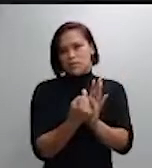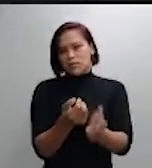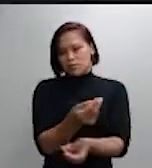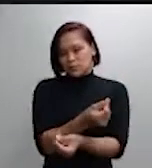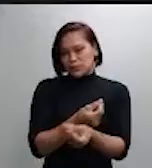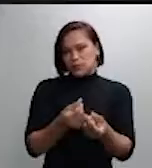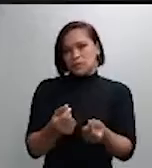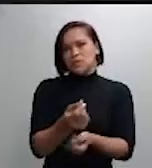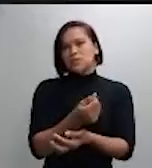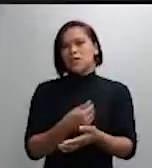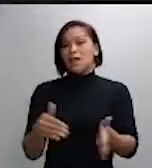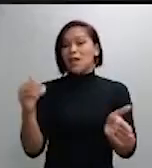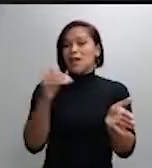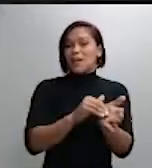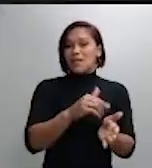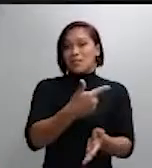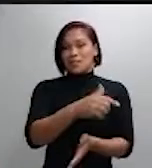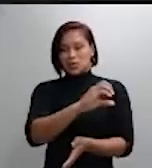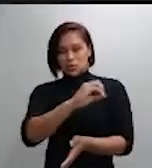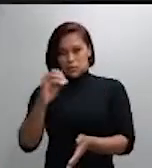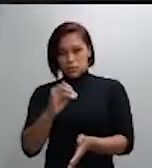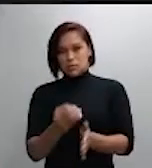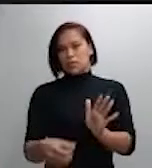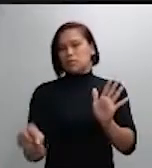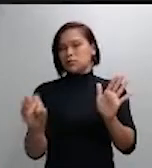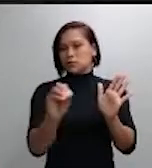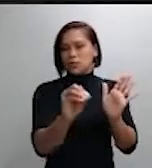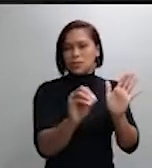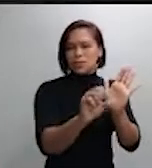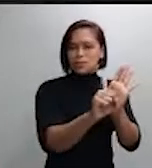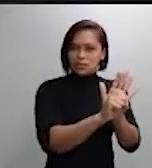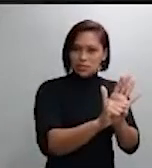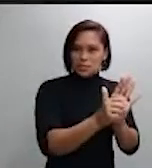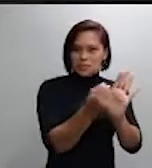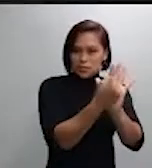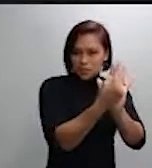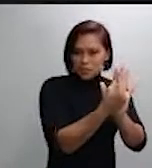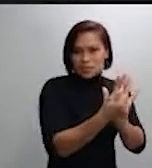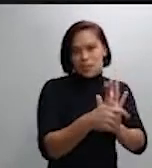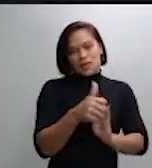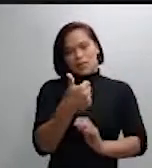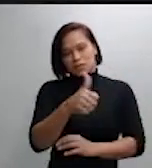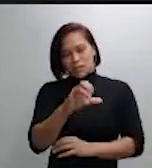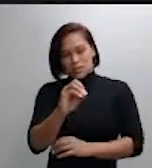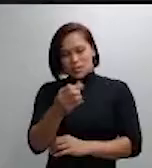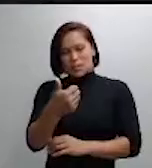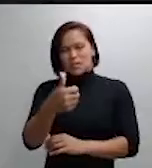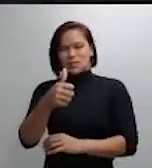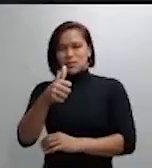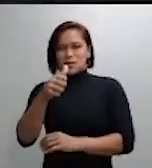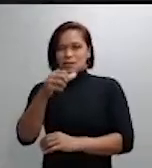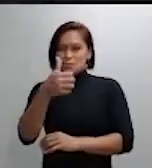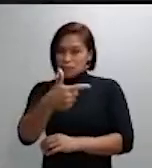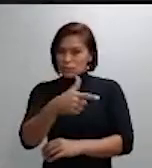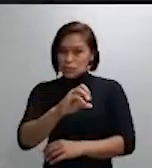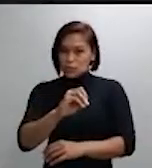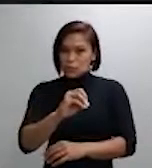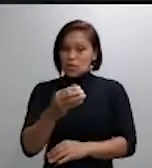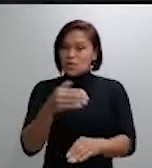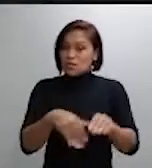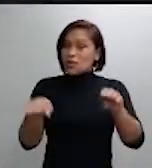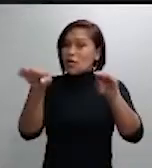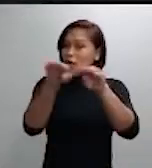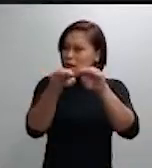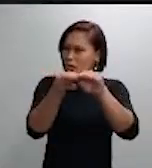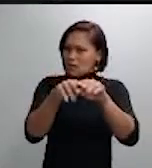até 200 salários mínimos, os honorários ficarão no patamar de 10 a 20 salários mínimos. Então, a equidade tão